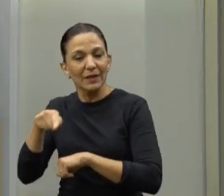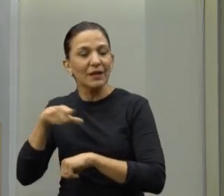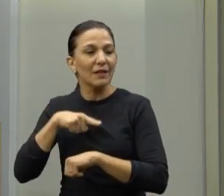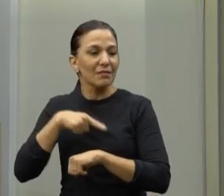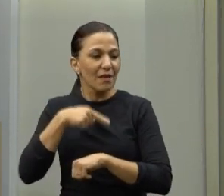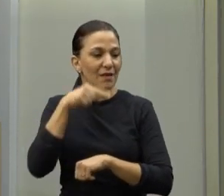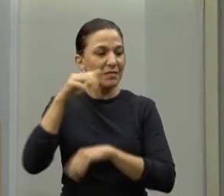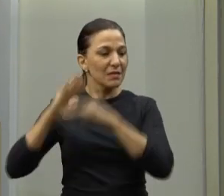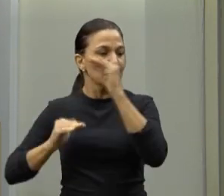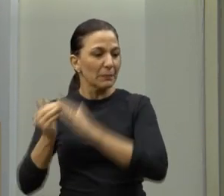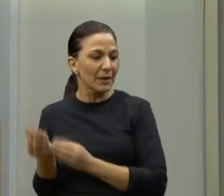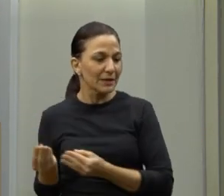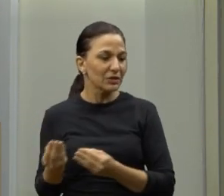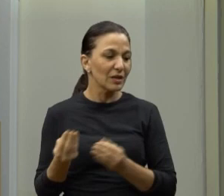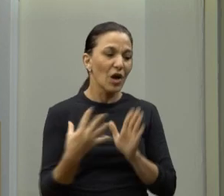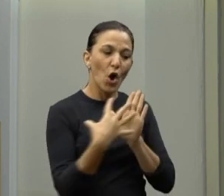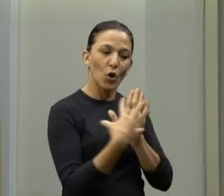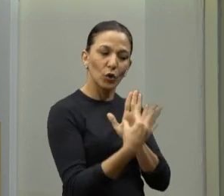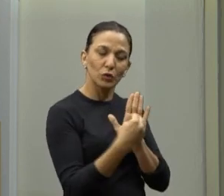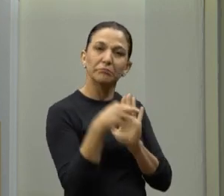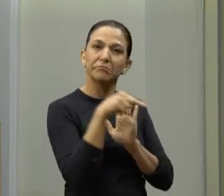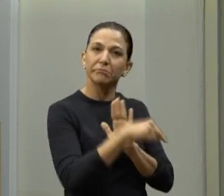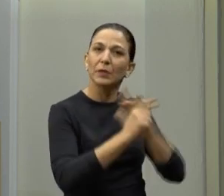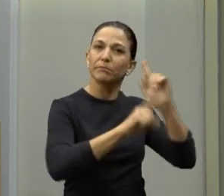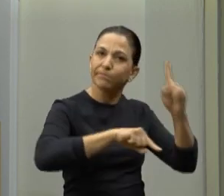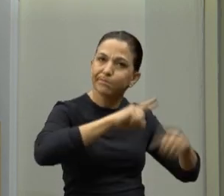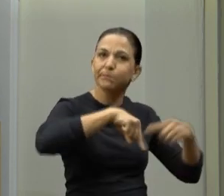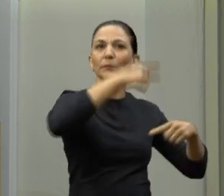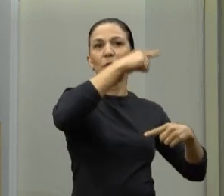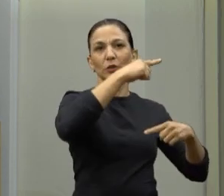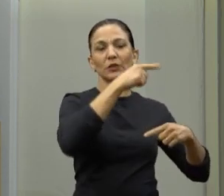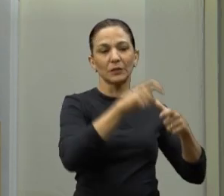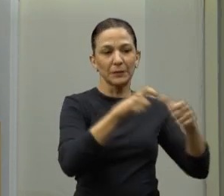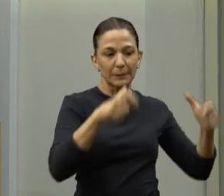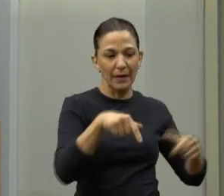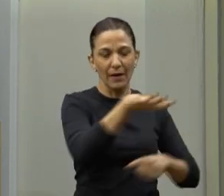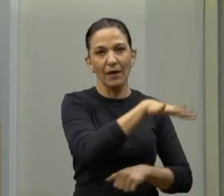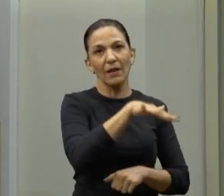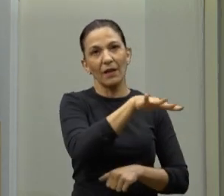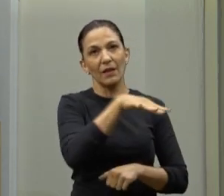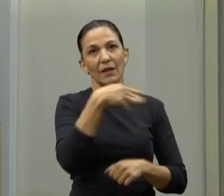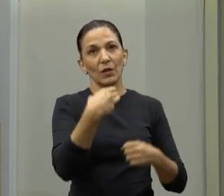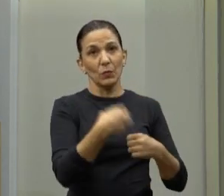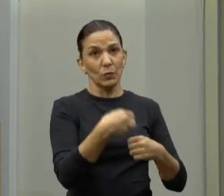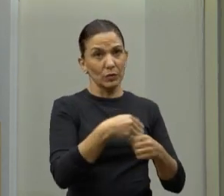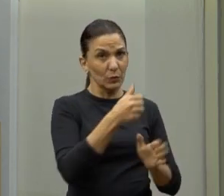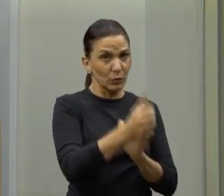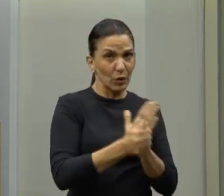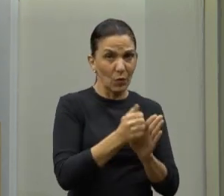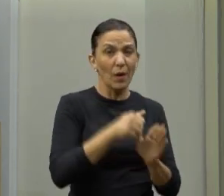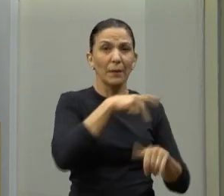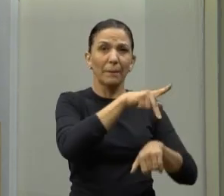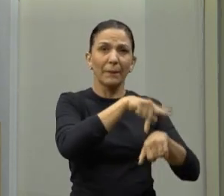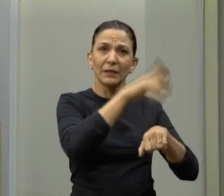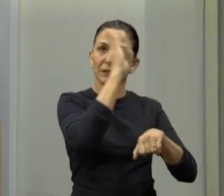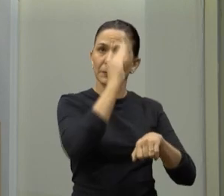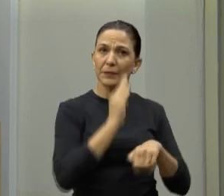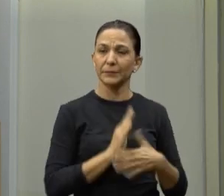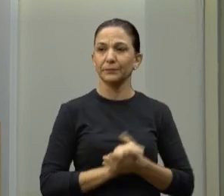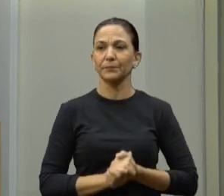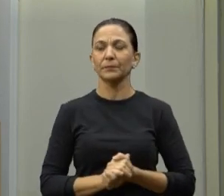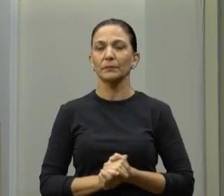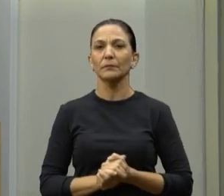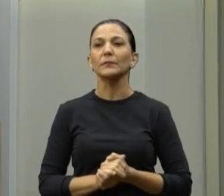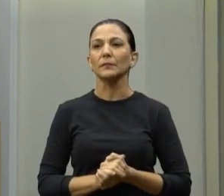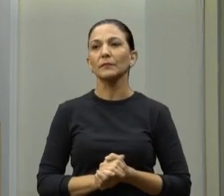efetivas lá e trazer para que a gente consiga talvez é ampliar ela no município de Araraquara e para finalizar